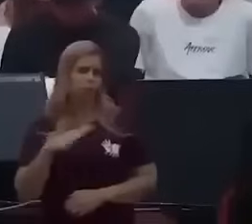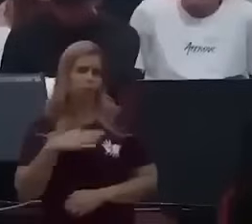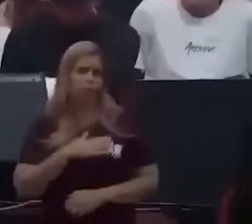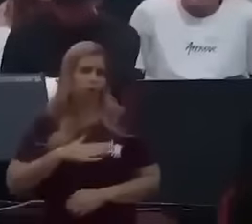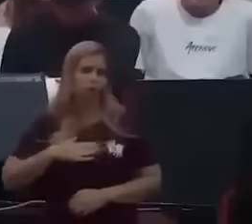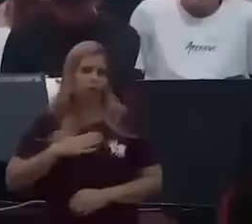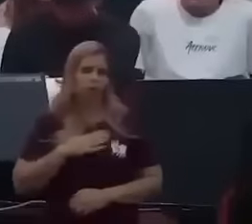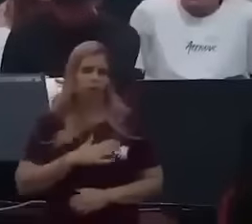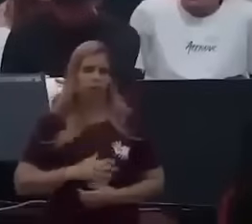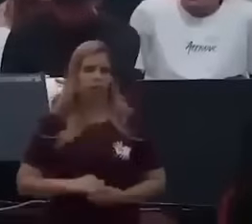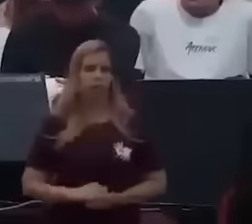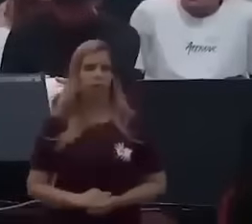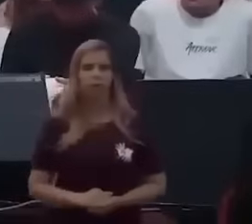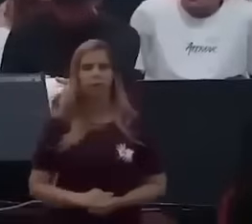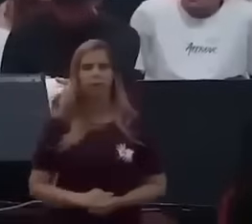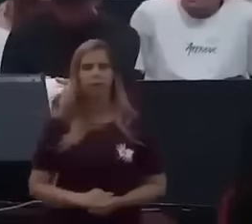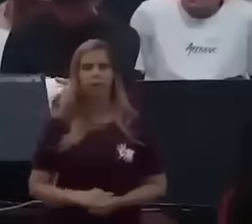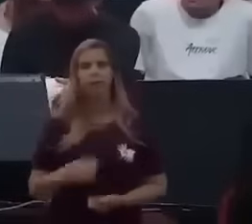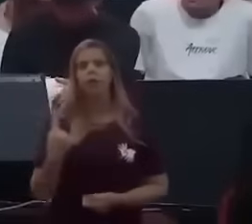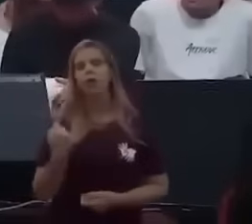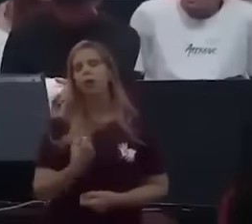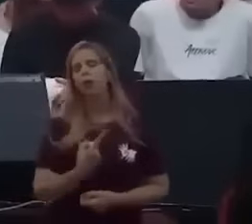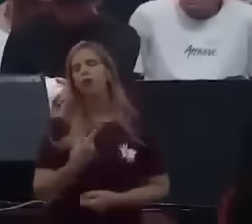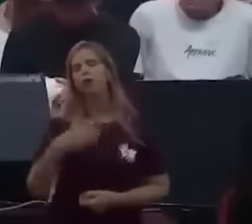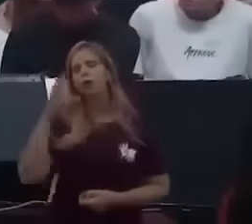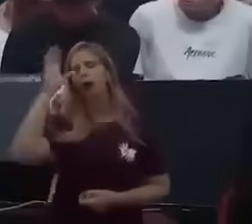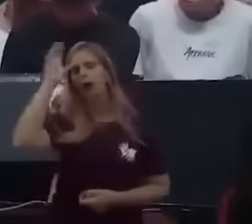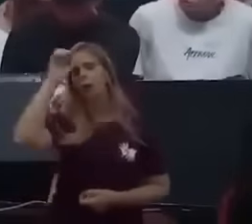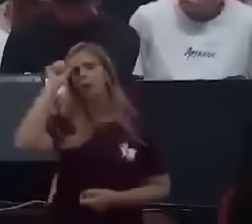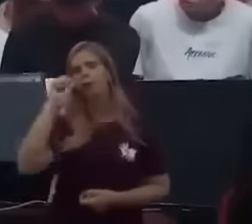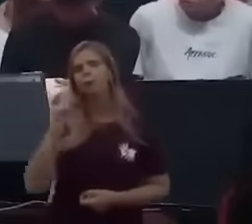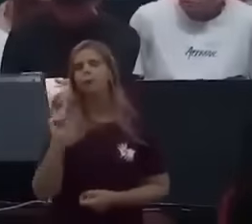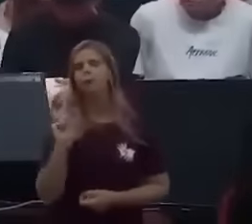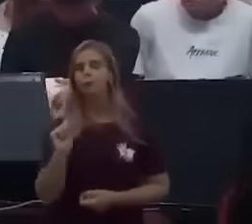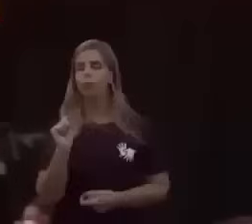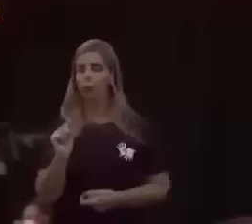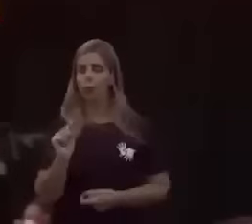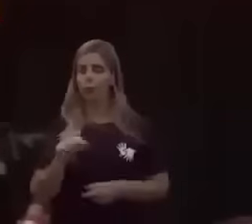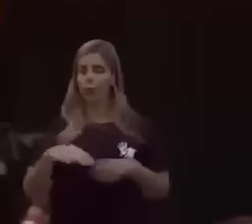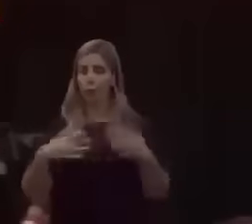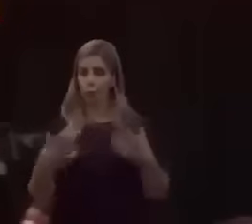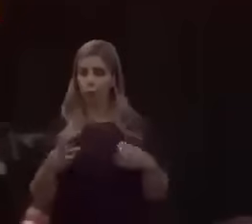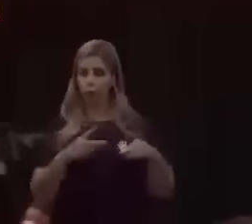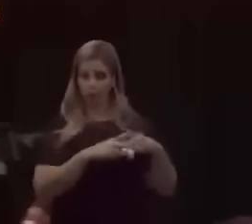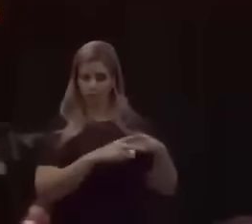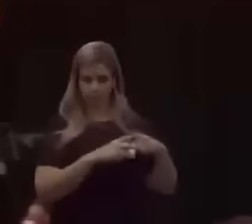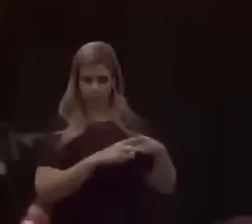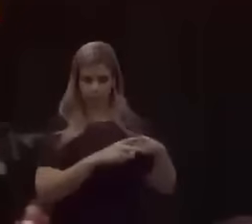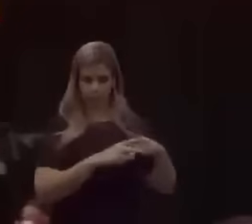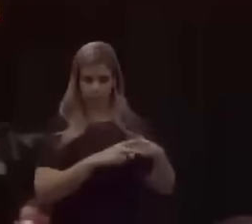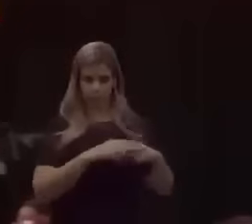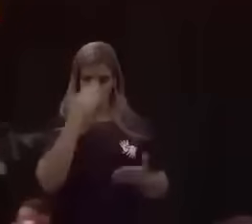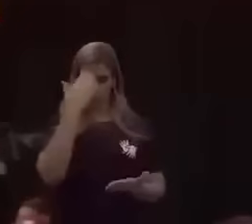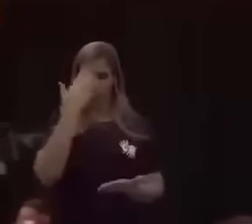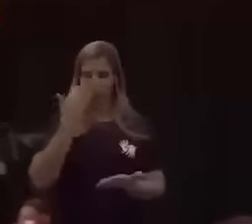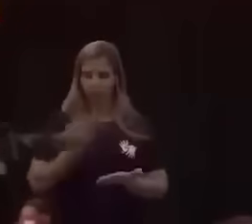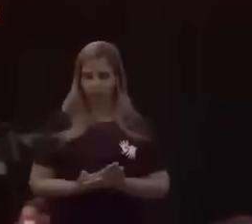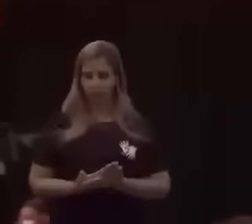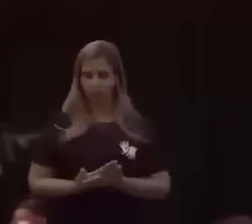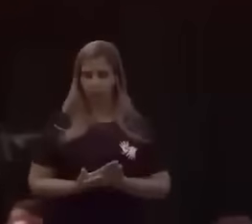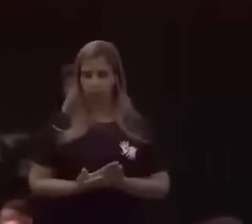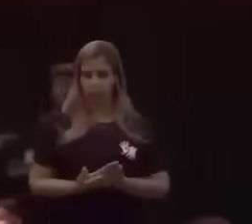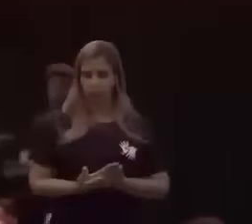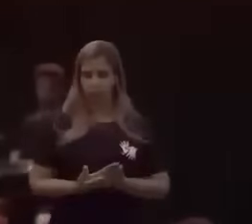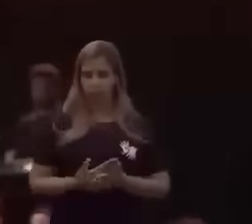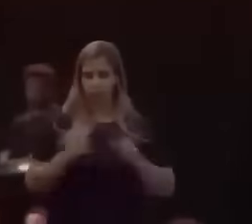Senhor. O que que nós aprendemos aqui? Quando Pedro, confiando em si mesmo, disse para Jesus, eu darei minha